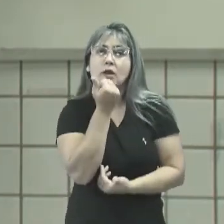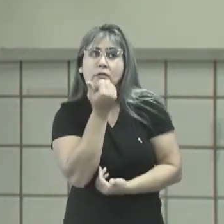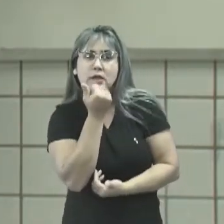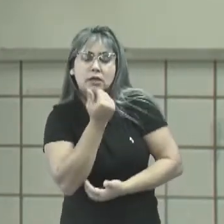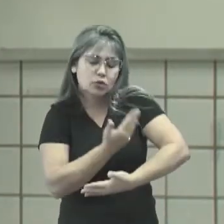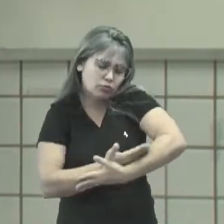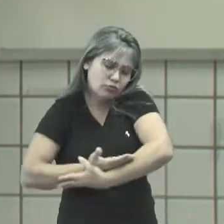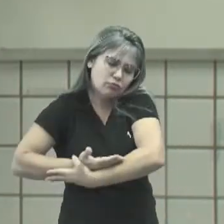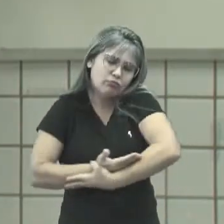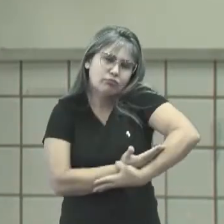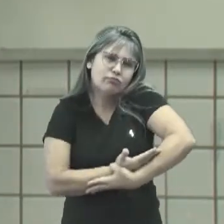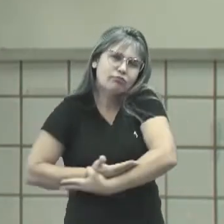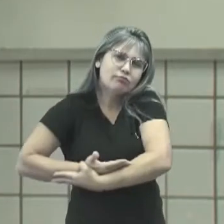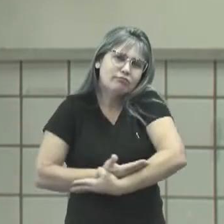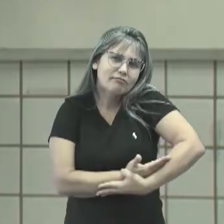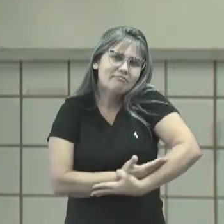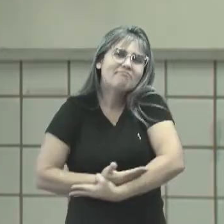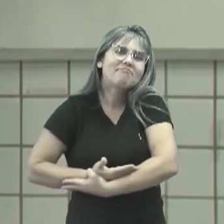bebê, né?